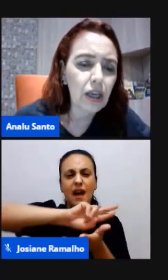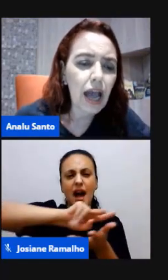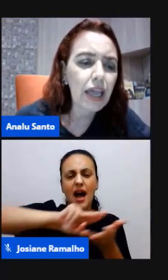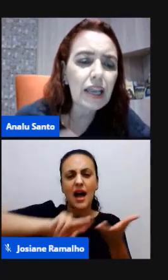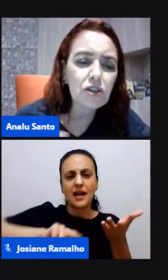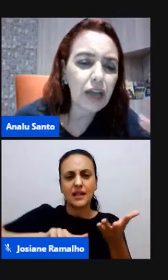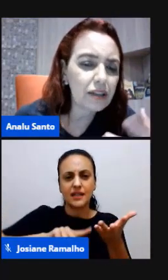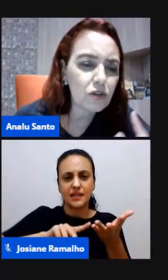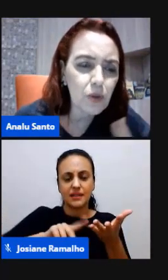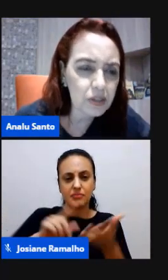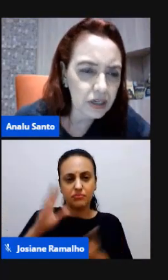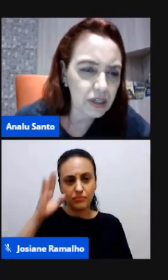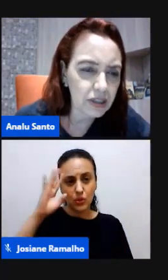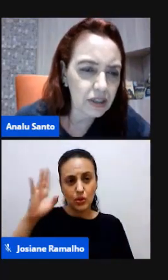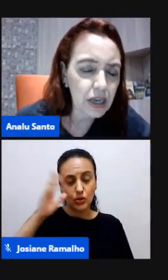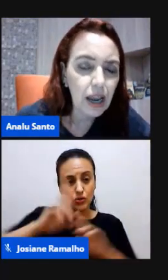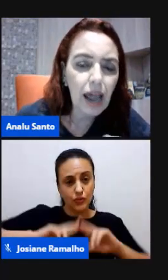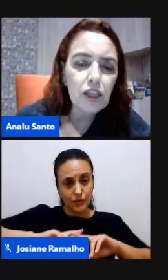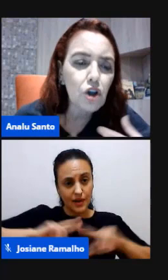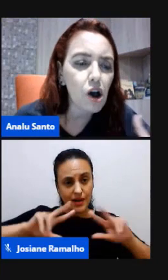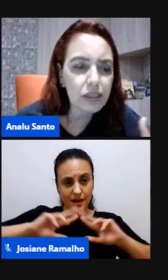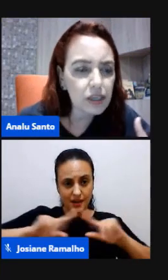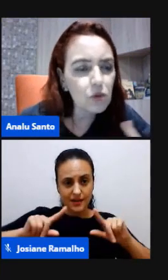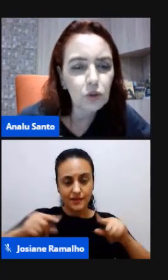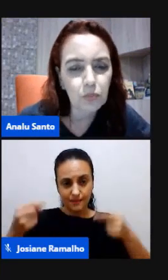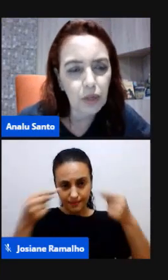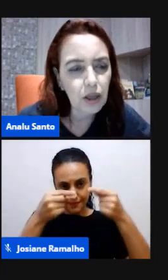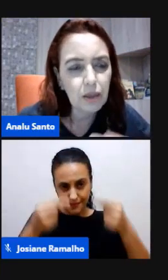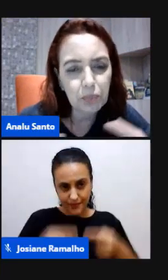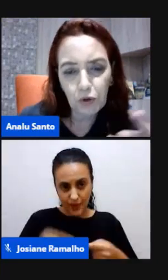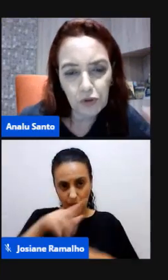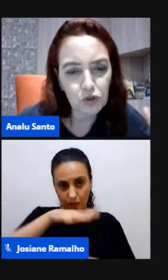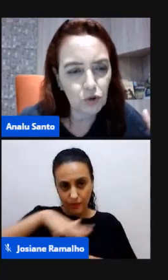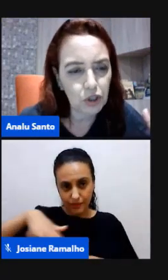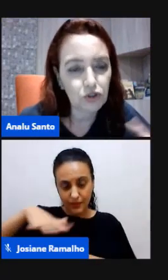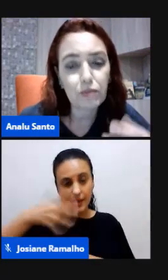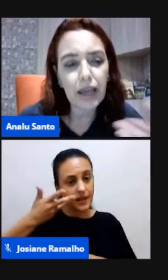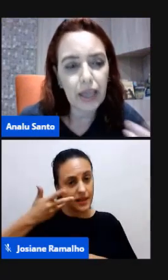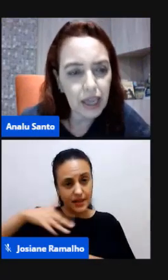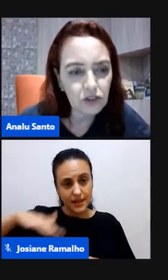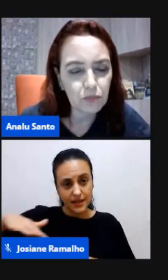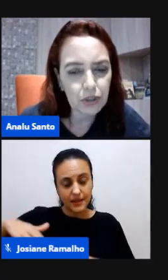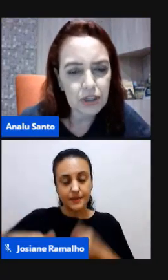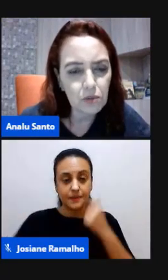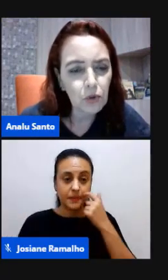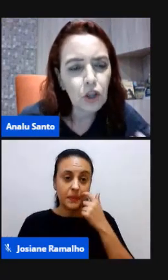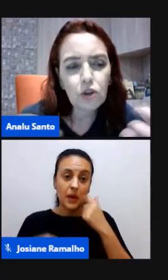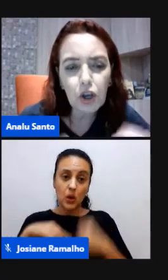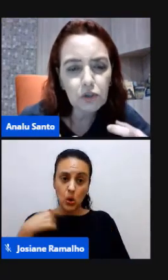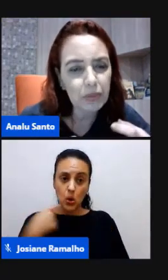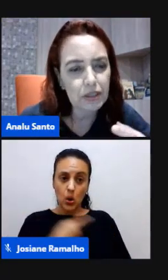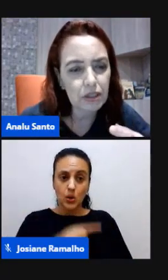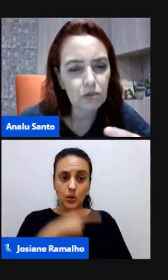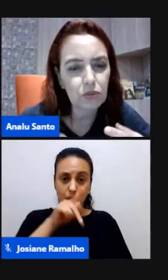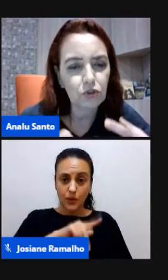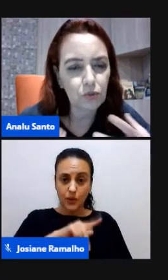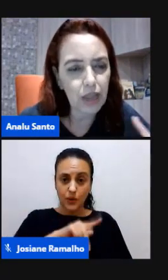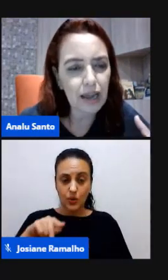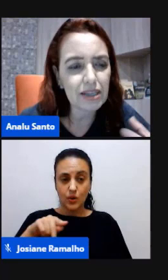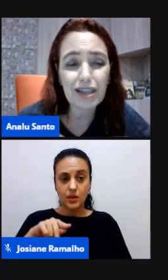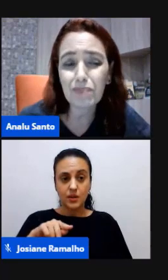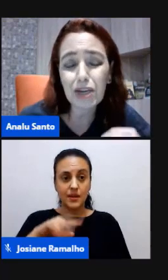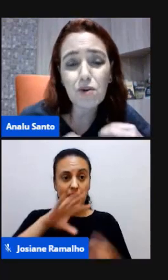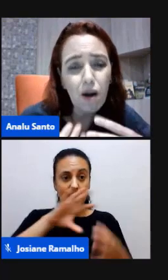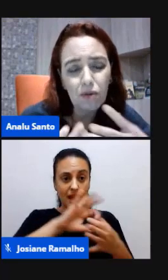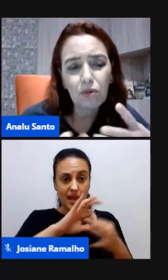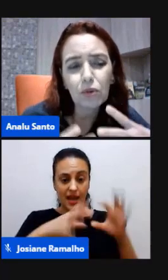teorias relacionadas com as crianças. Aí nós, enquanto professor de uma rede, por exemplo, nós precisamos estudar